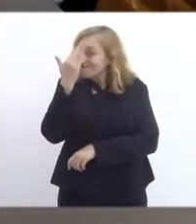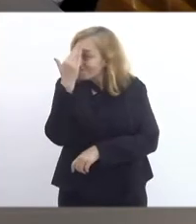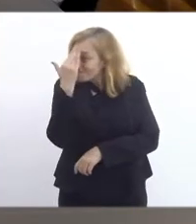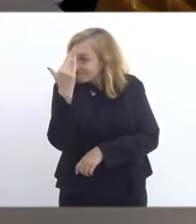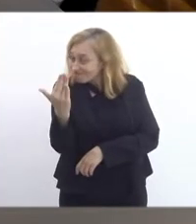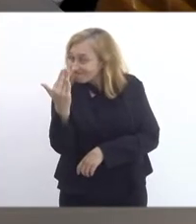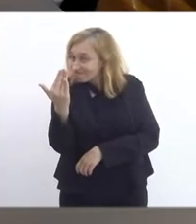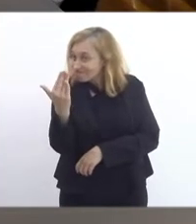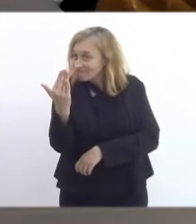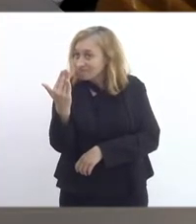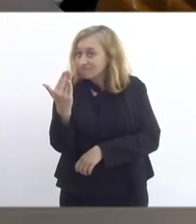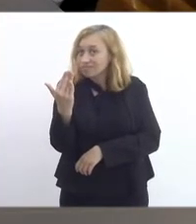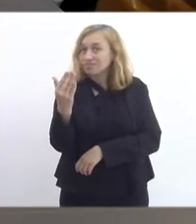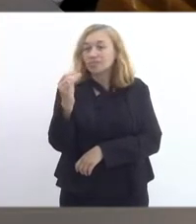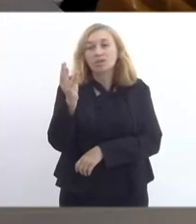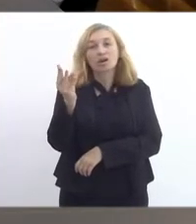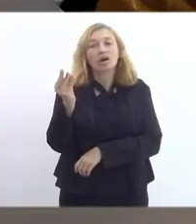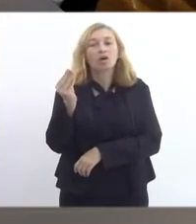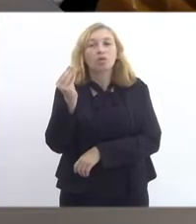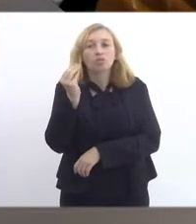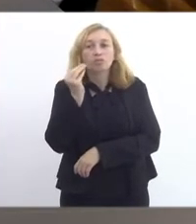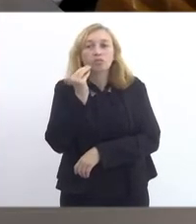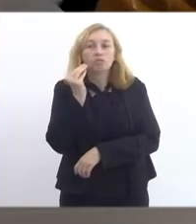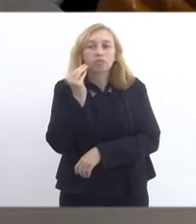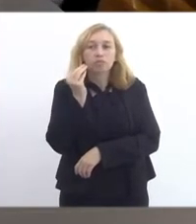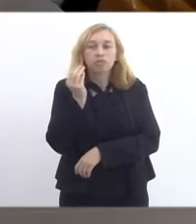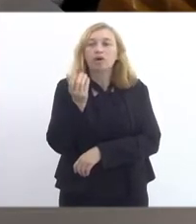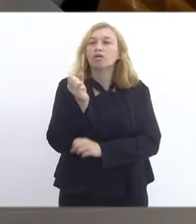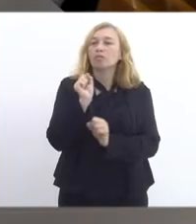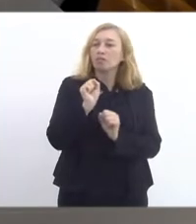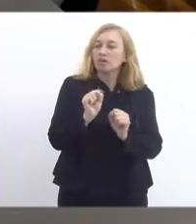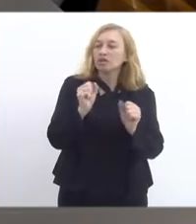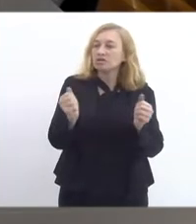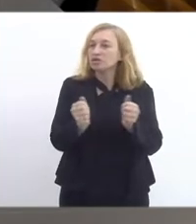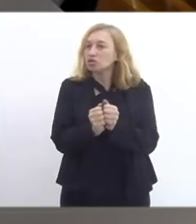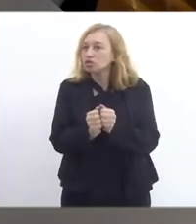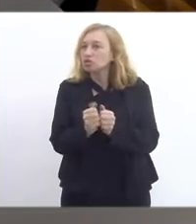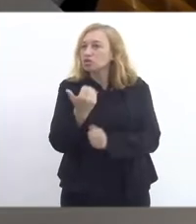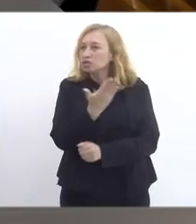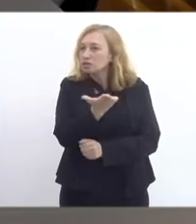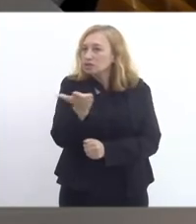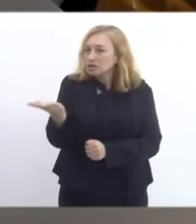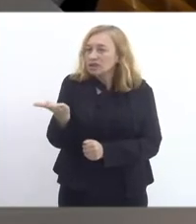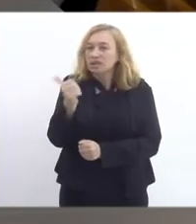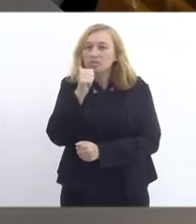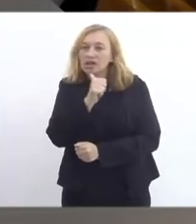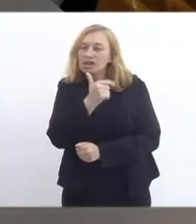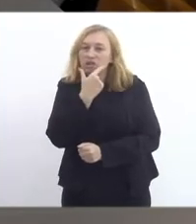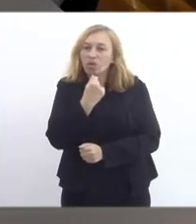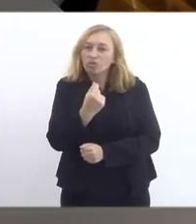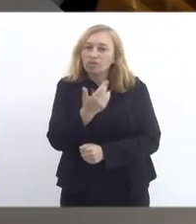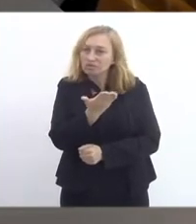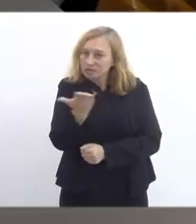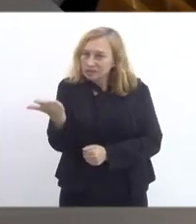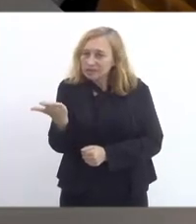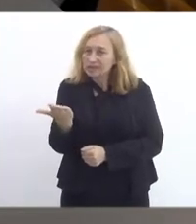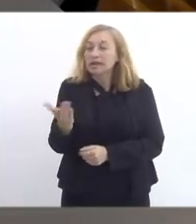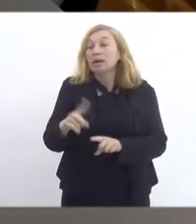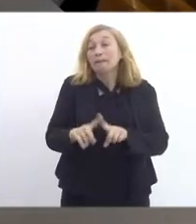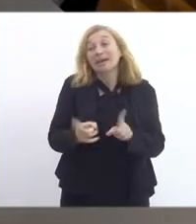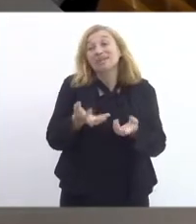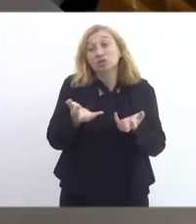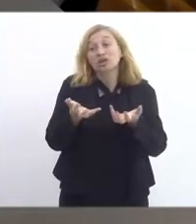agradecer a oportunidade de estar podendo estar junto dos senhores e senhoras aí, mas eu